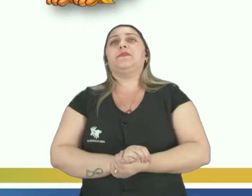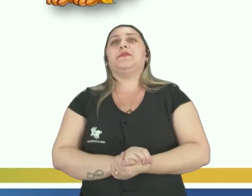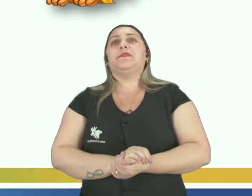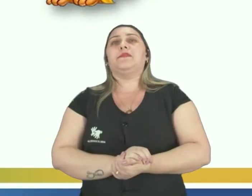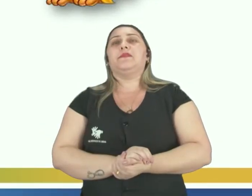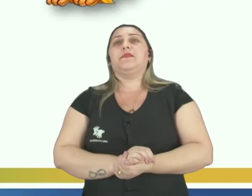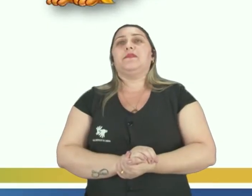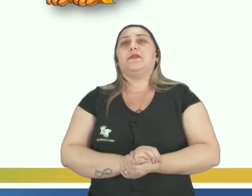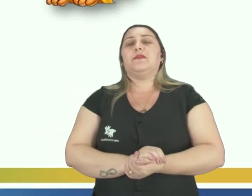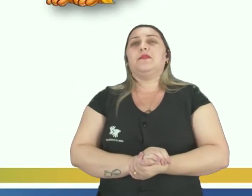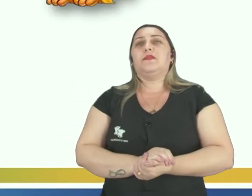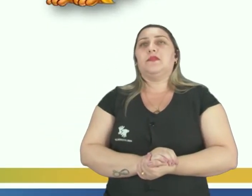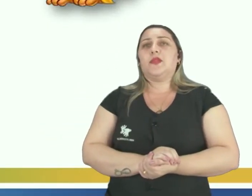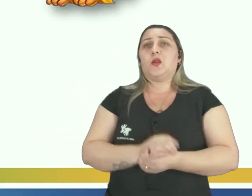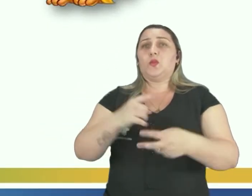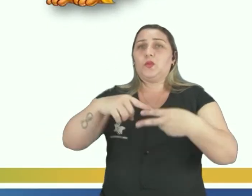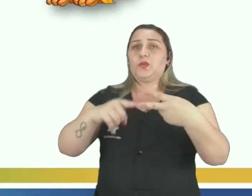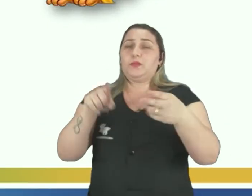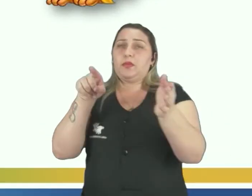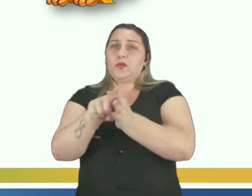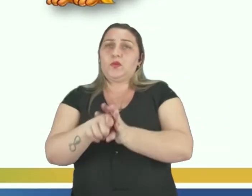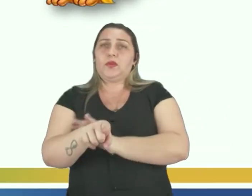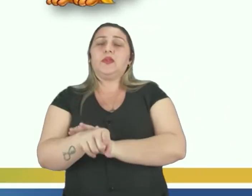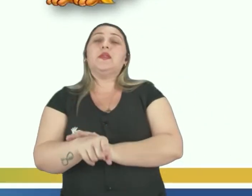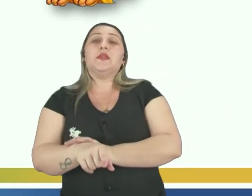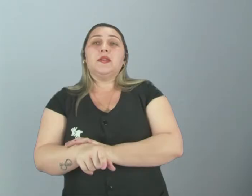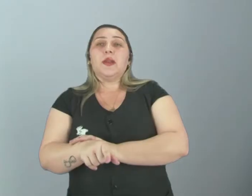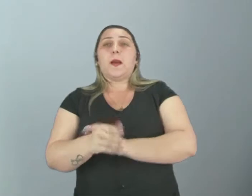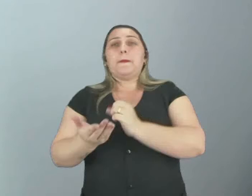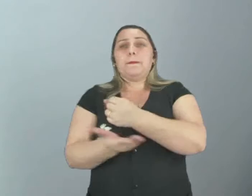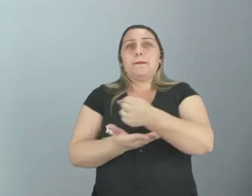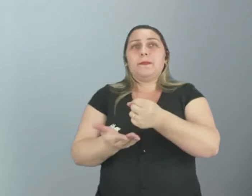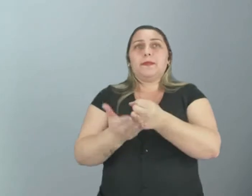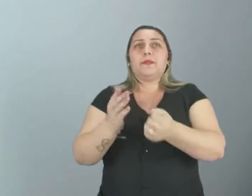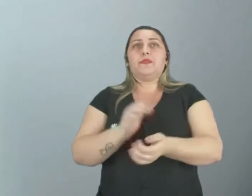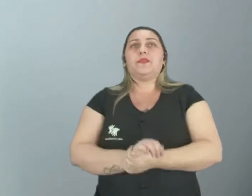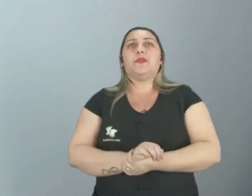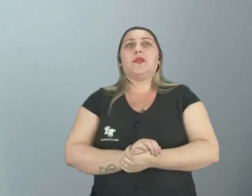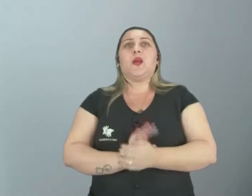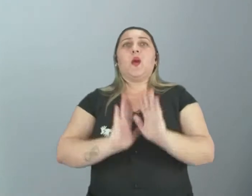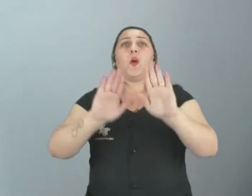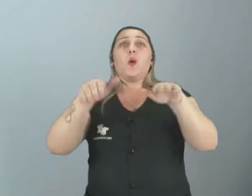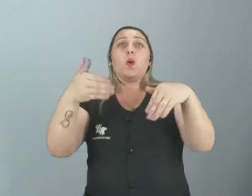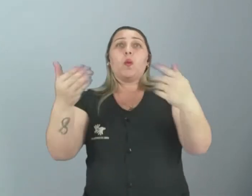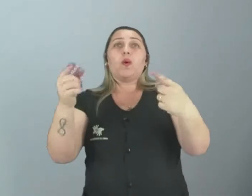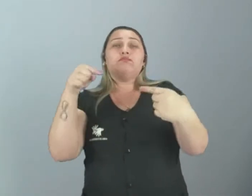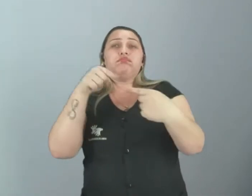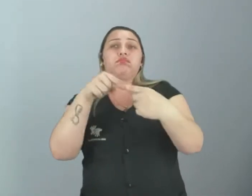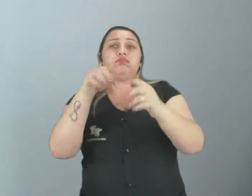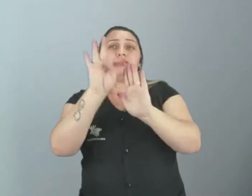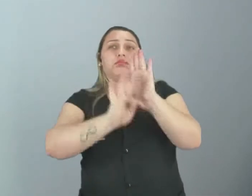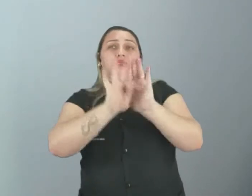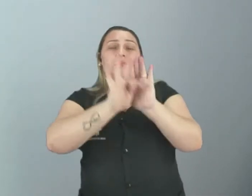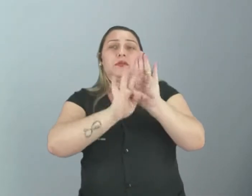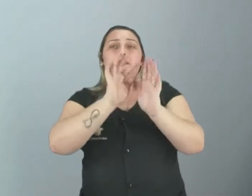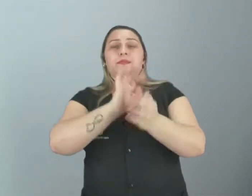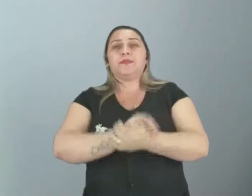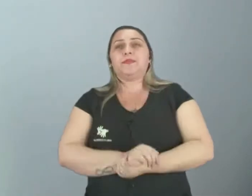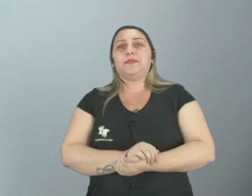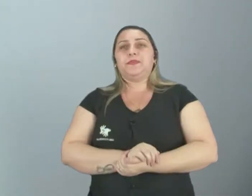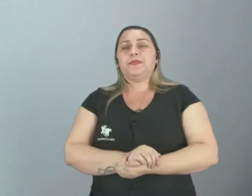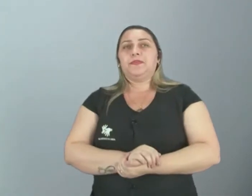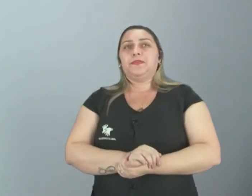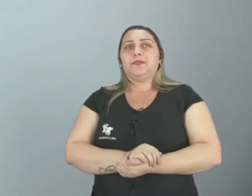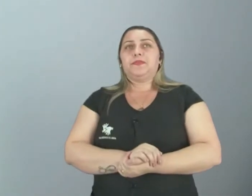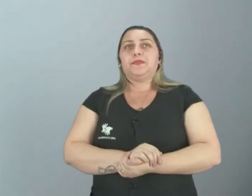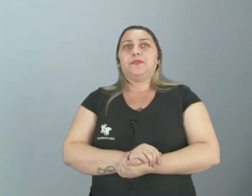gente vai abordar duas perguntinhas básicas dessa entrevista, tá? Primeira, qual é a função desse texto? Qual é a